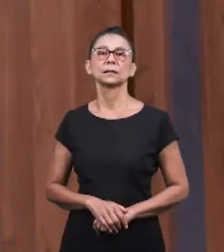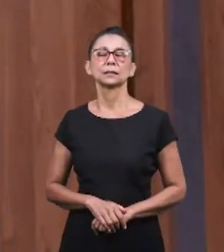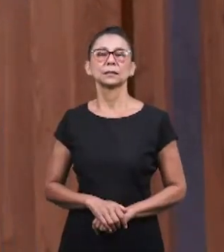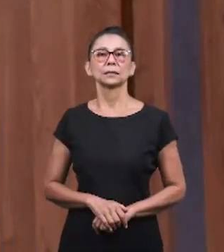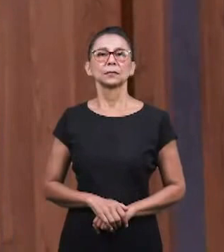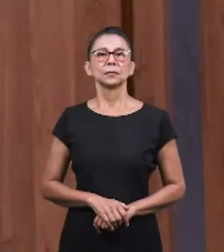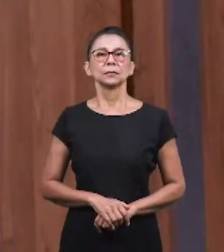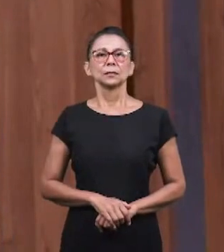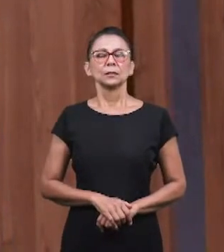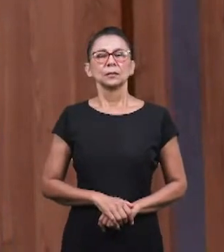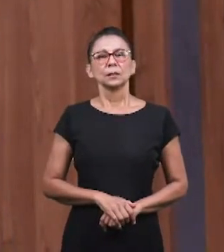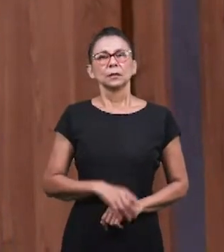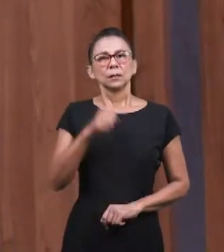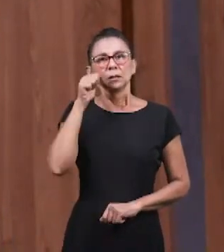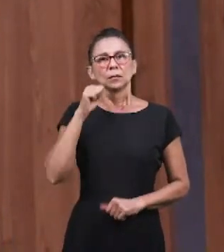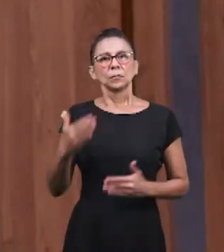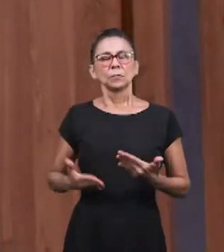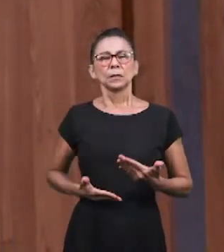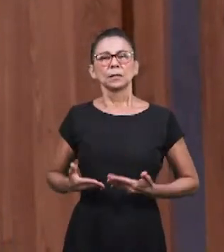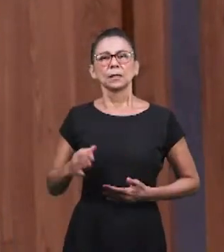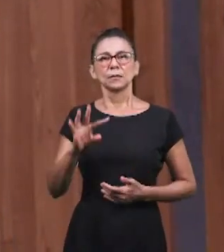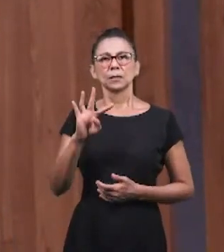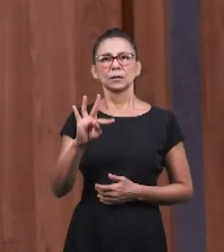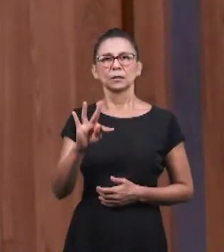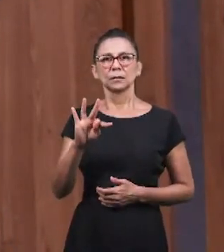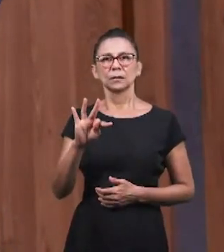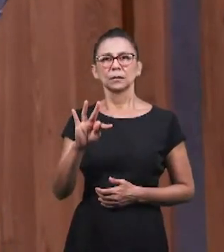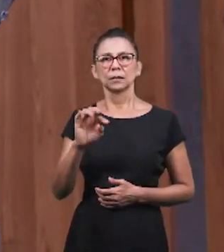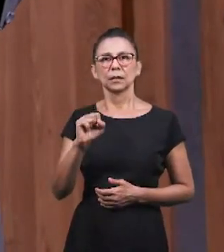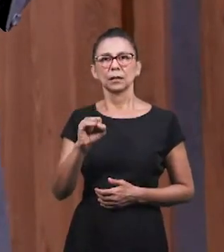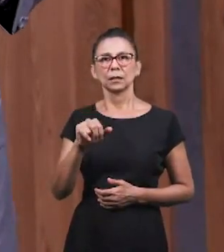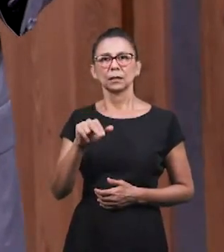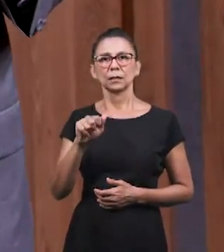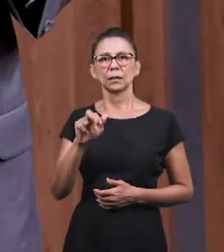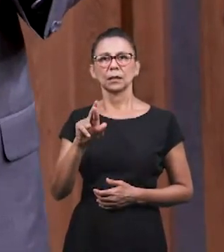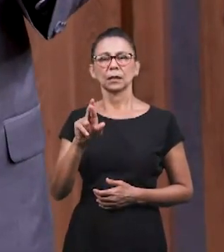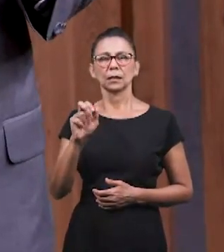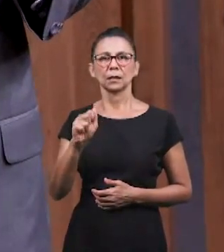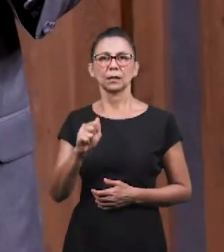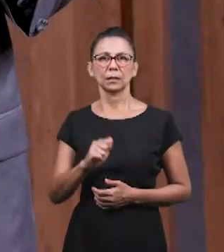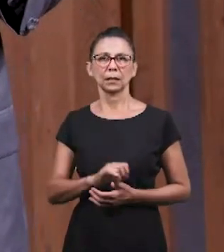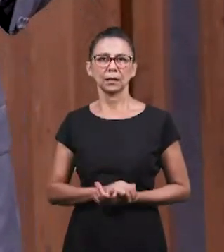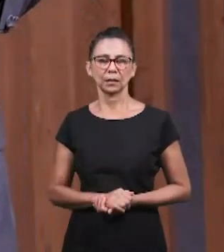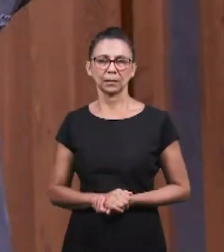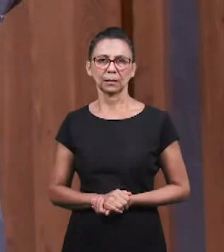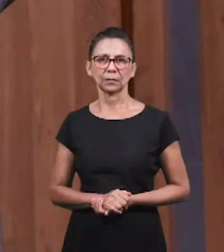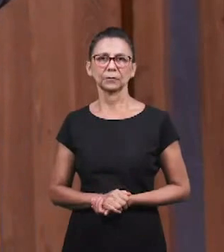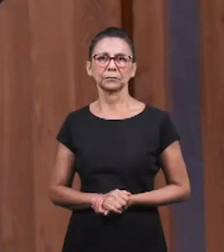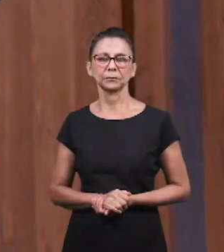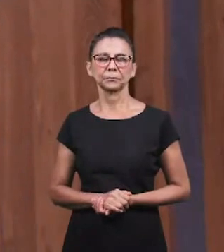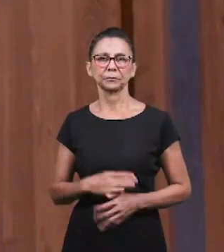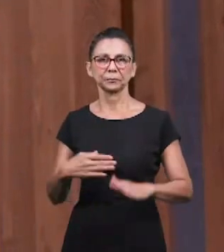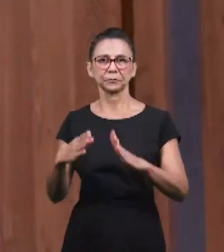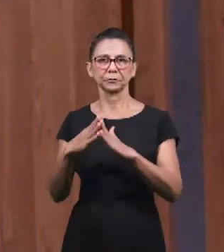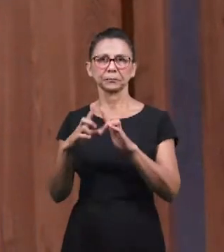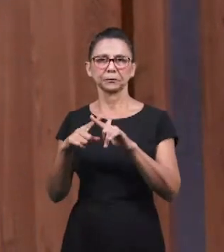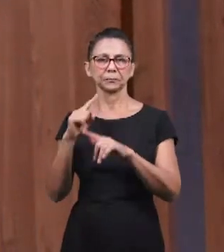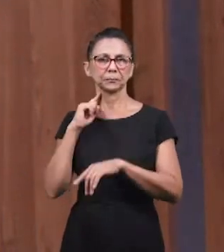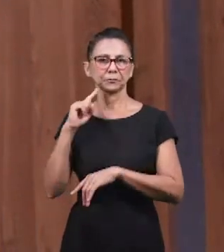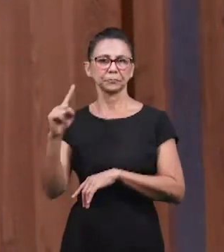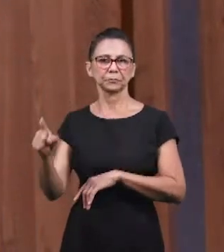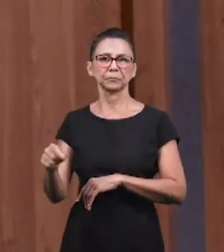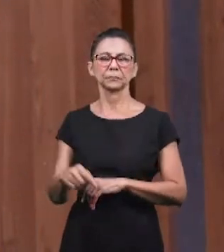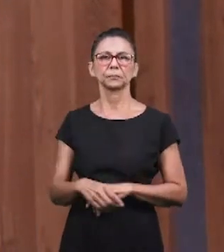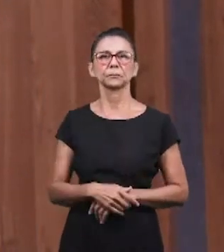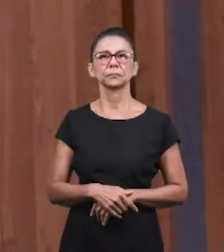irmã Tainara é do grupo de jovens da igreja de Arinos, lá no estado de Minas Gerais, vai dar a primeira